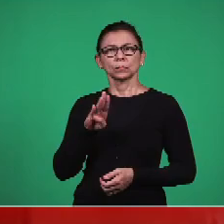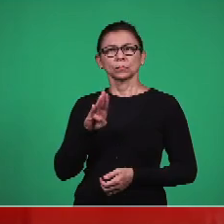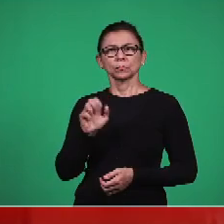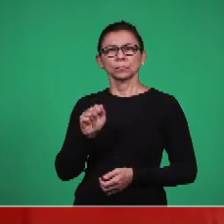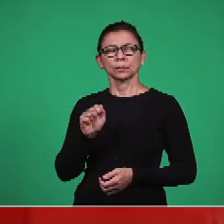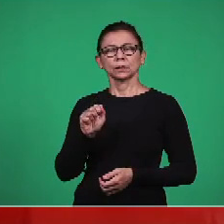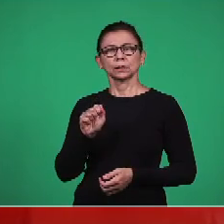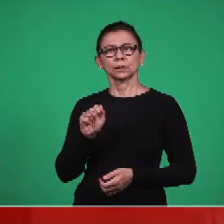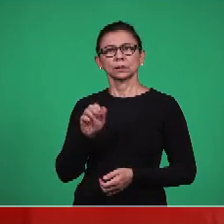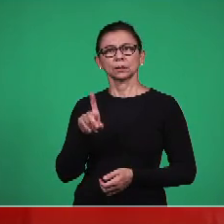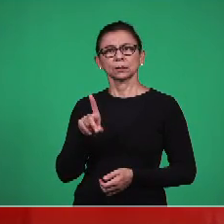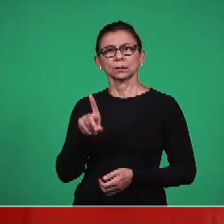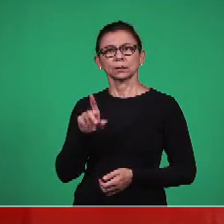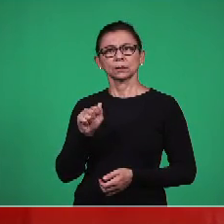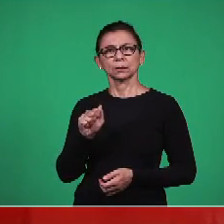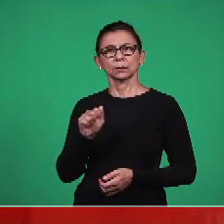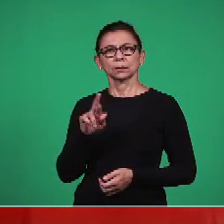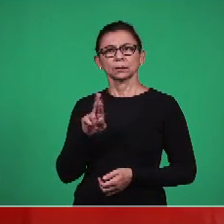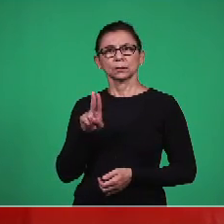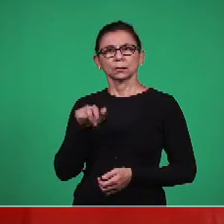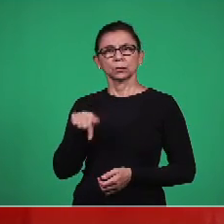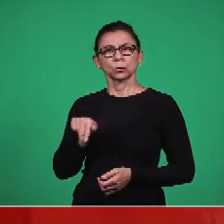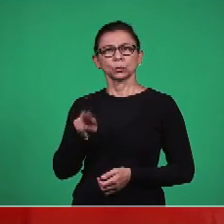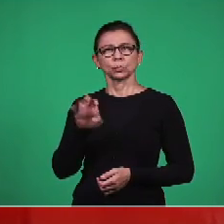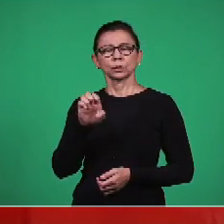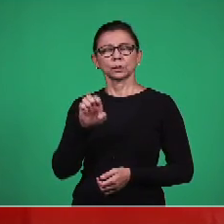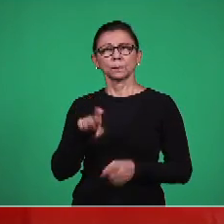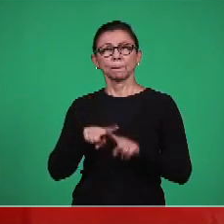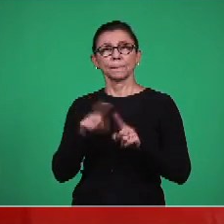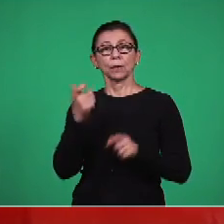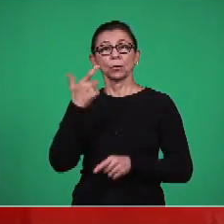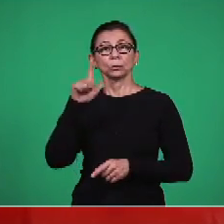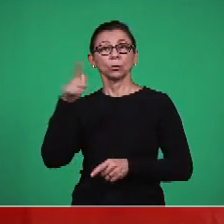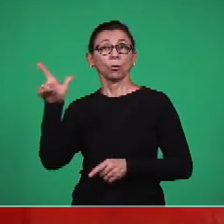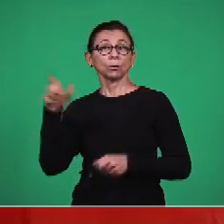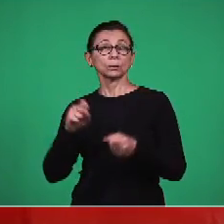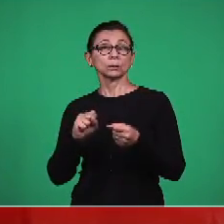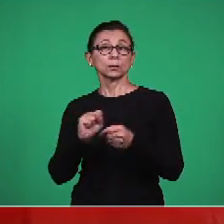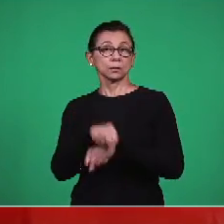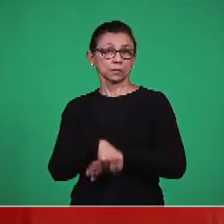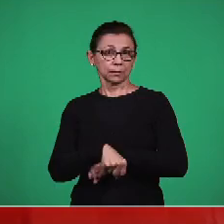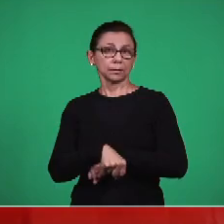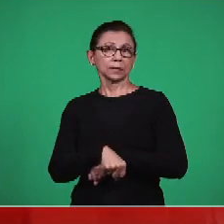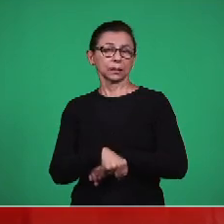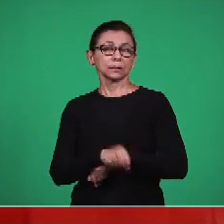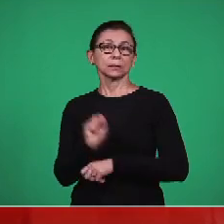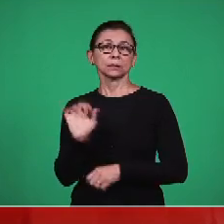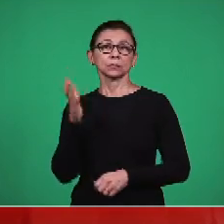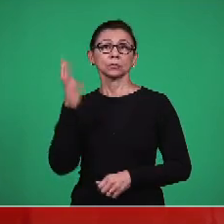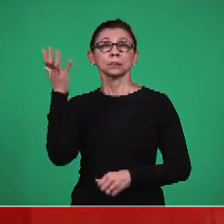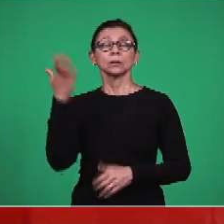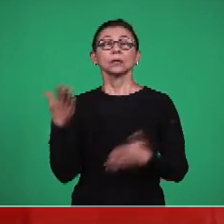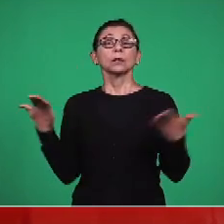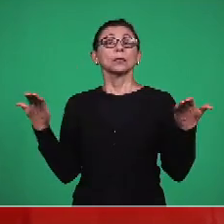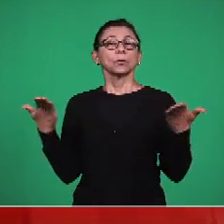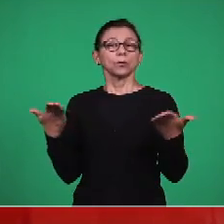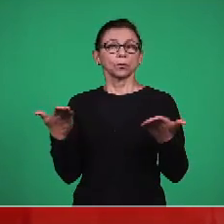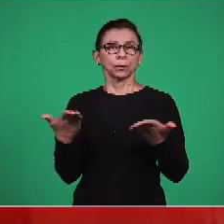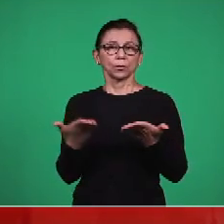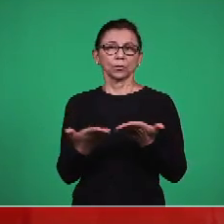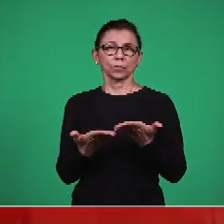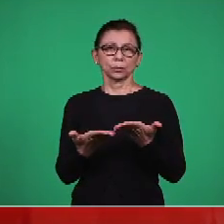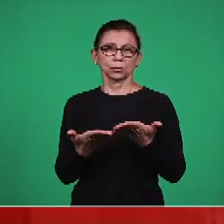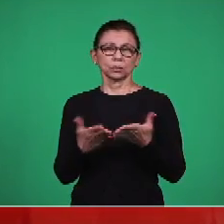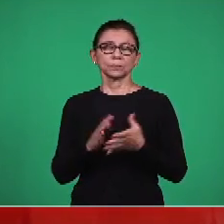nos seminários que se sucederam ali e que estão ocorrendo ainda hoje dentro do nosso fuso